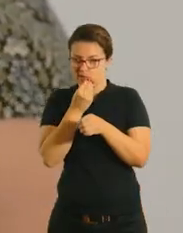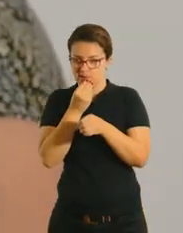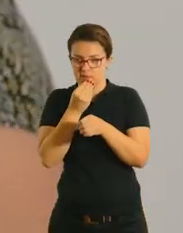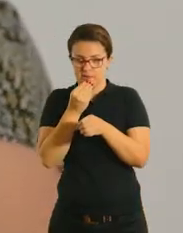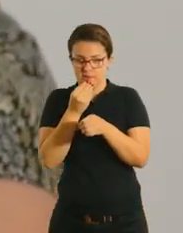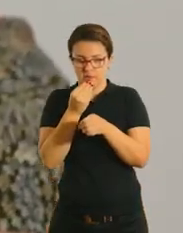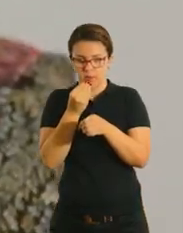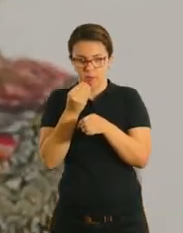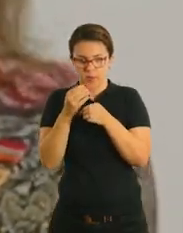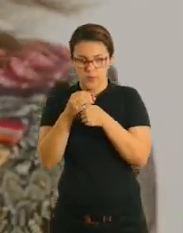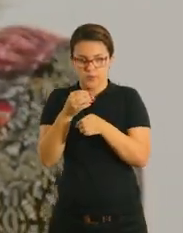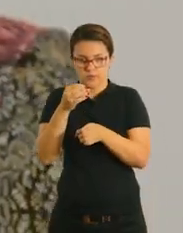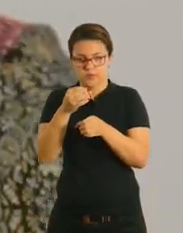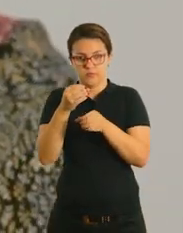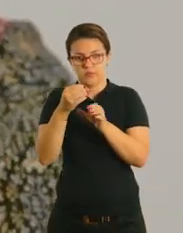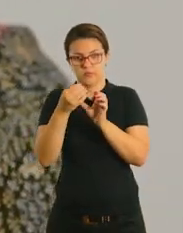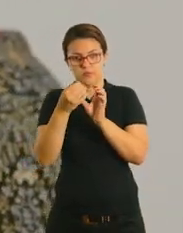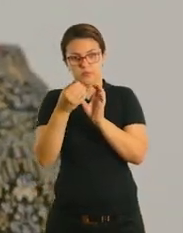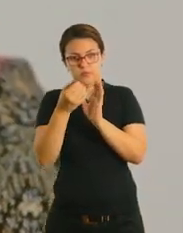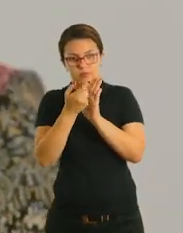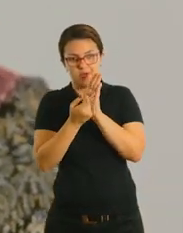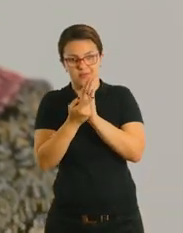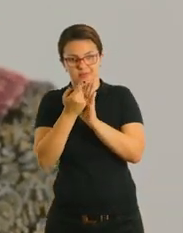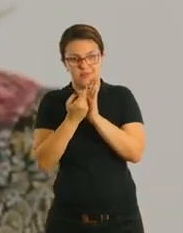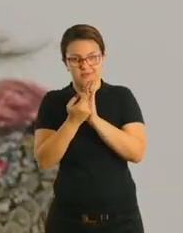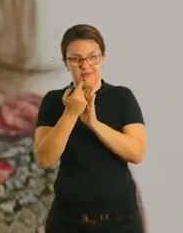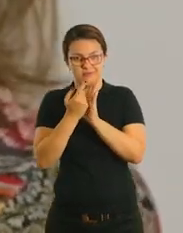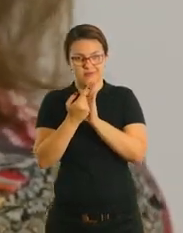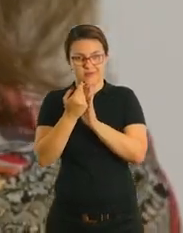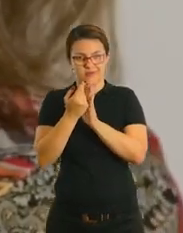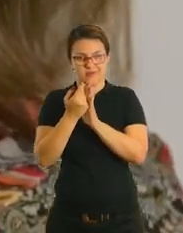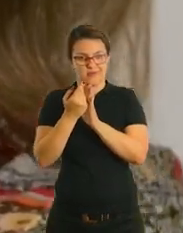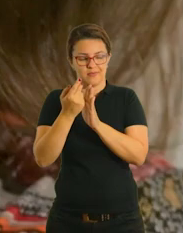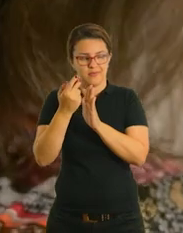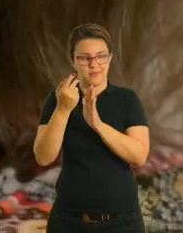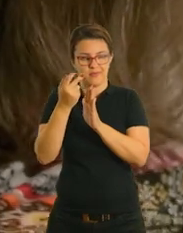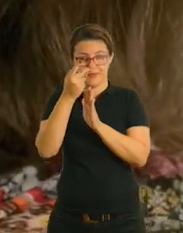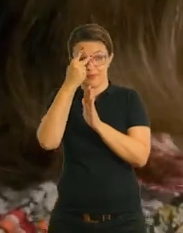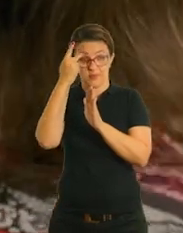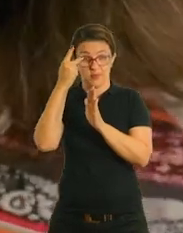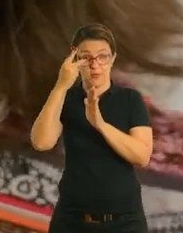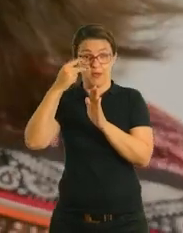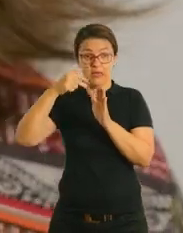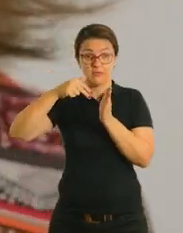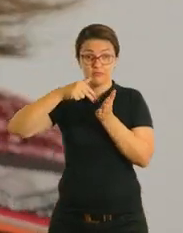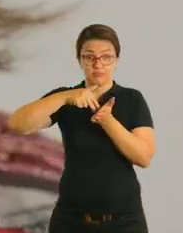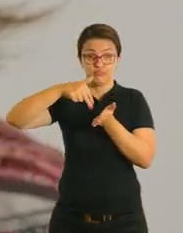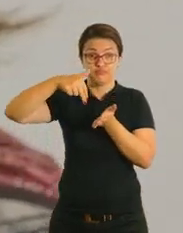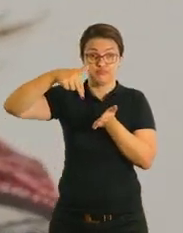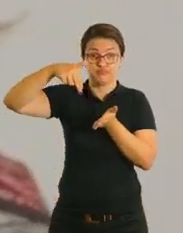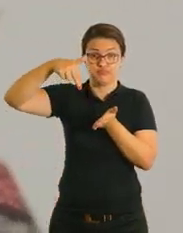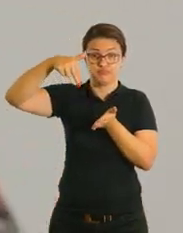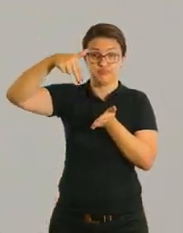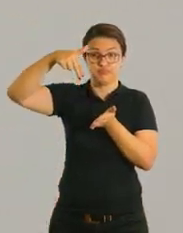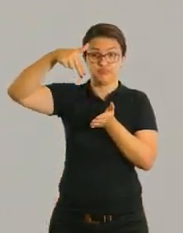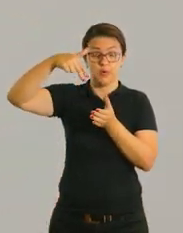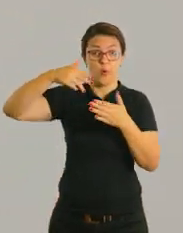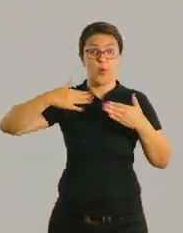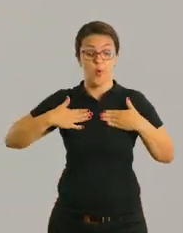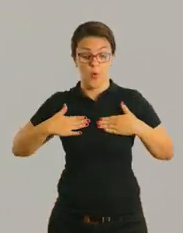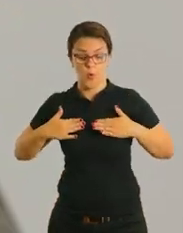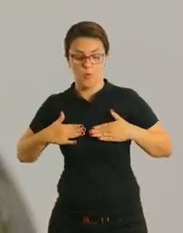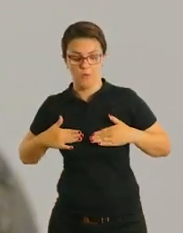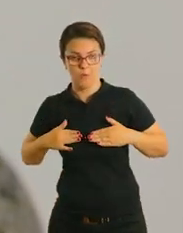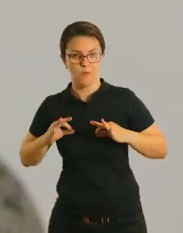um desenho de um astronauta, tá? Lembrando, fiz o desenho do astronauta, a